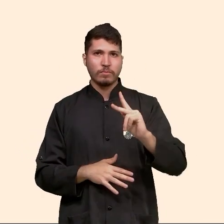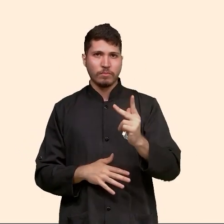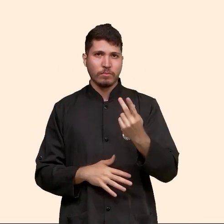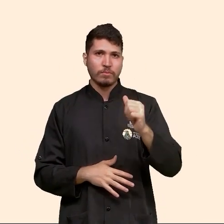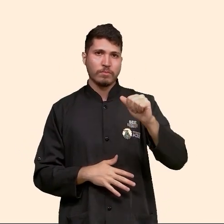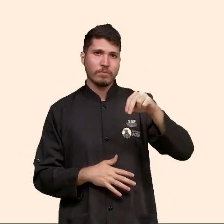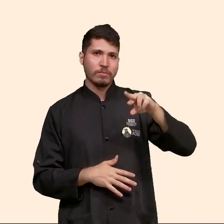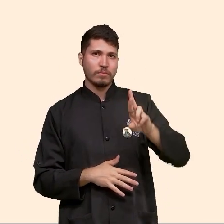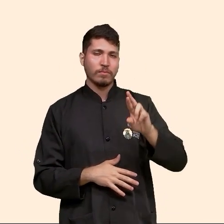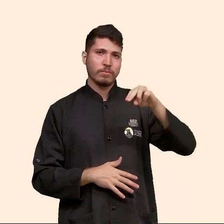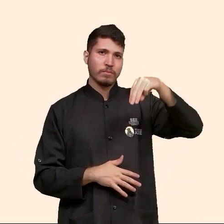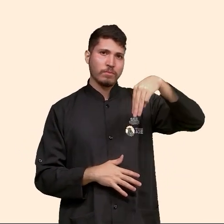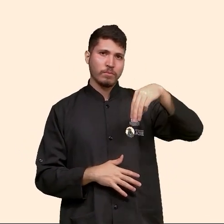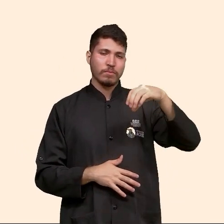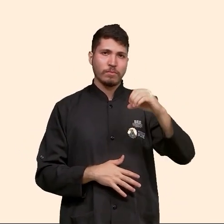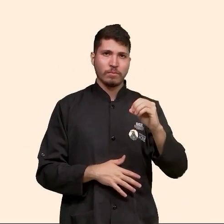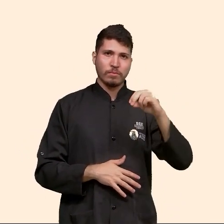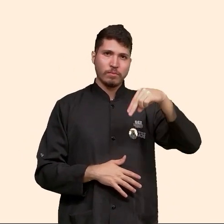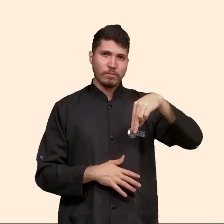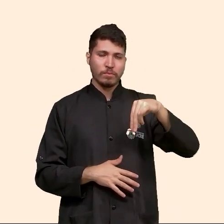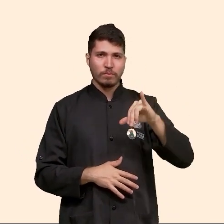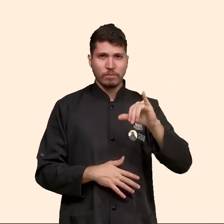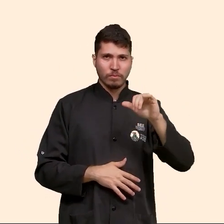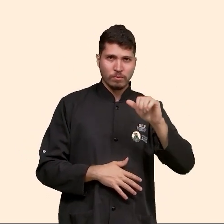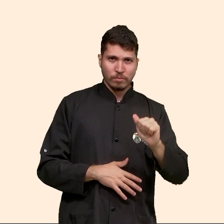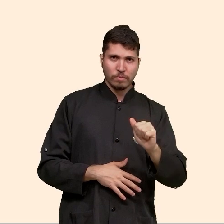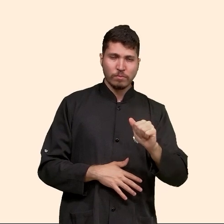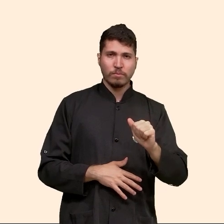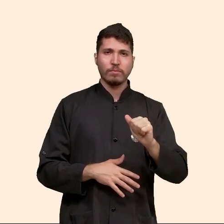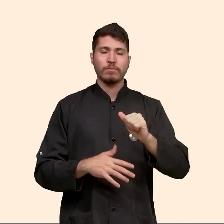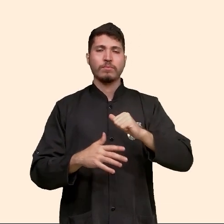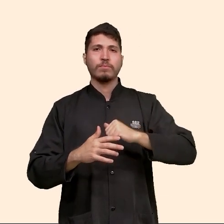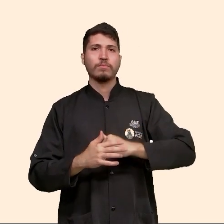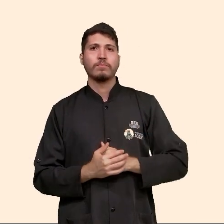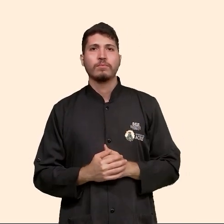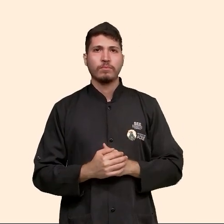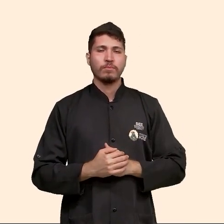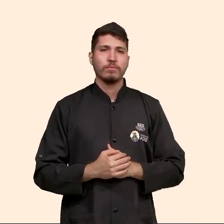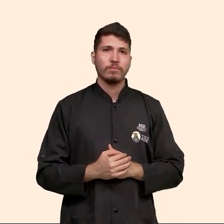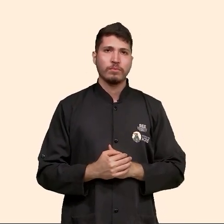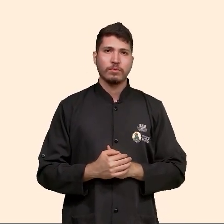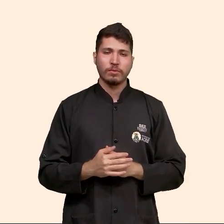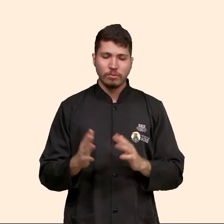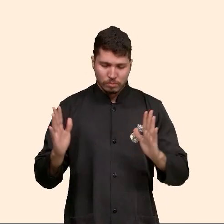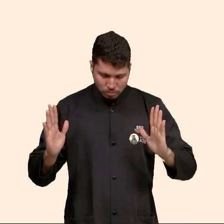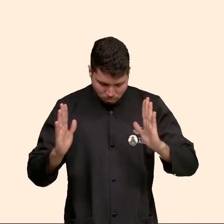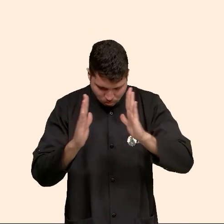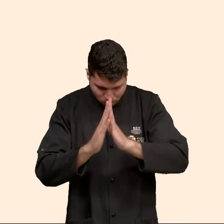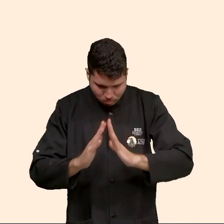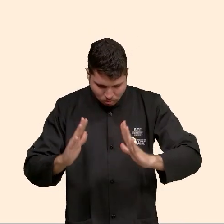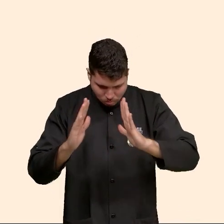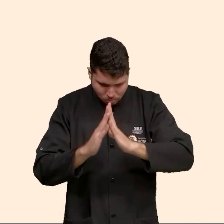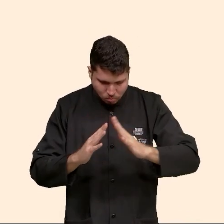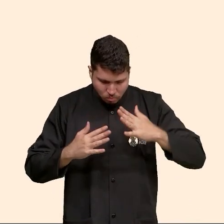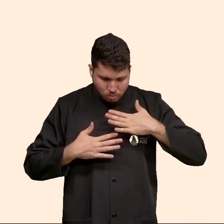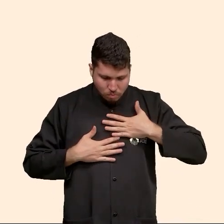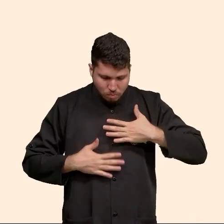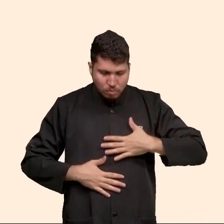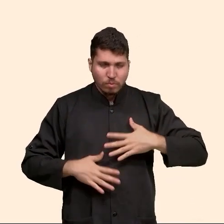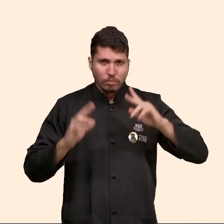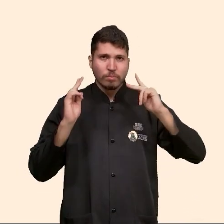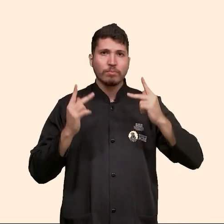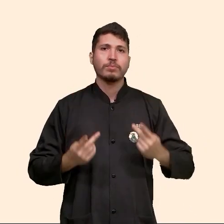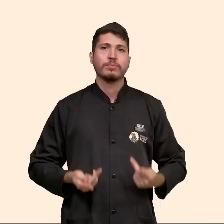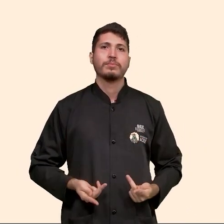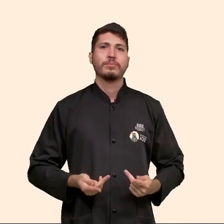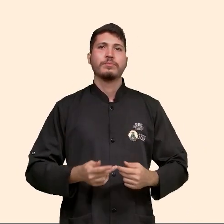Grécia, exaltava o corpo humano e a harmonia. Vejam aí essas imagens na nossa